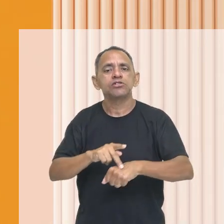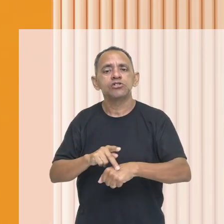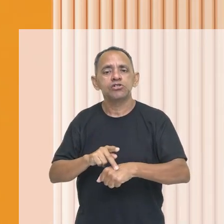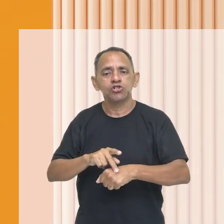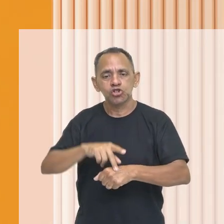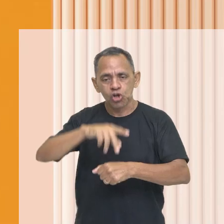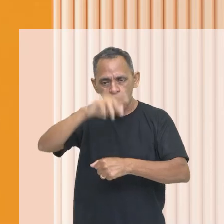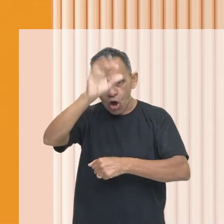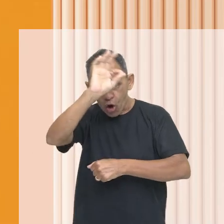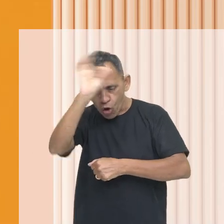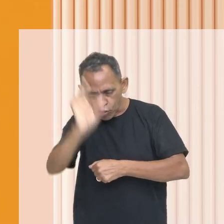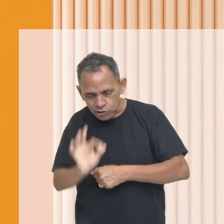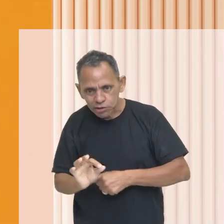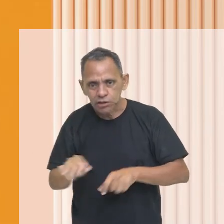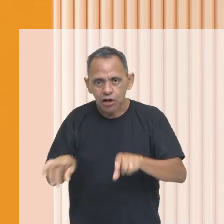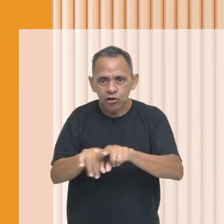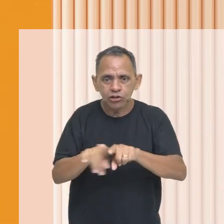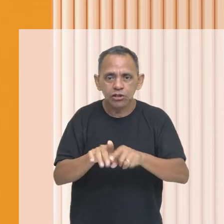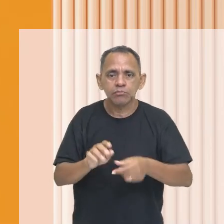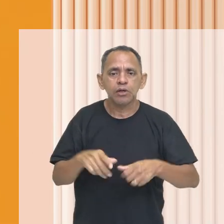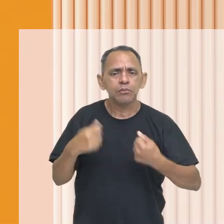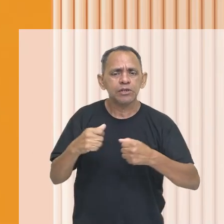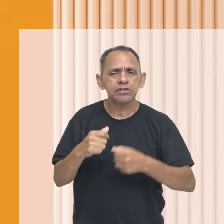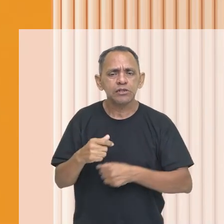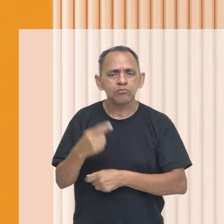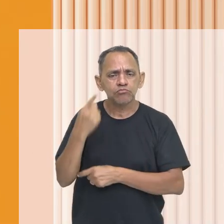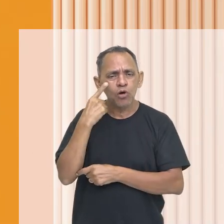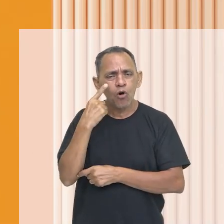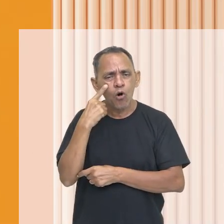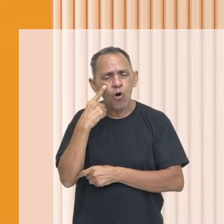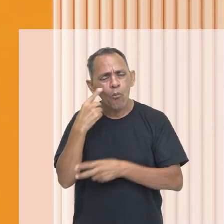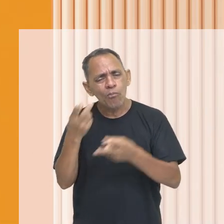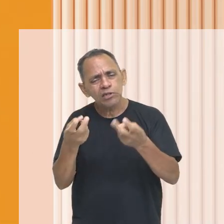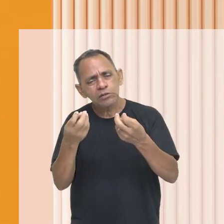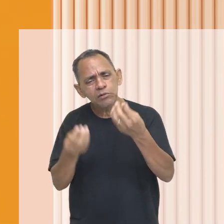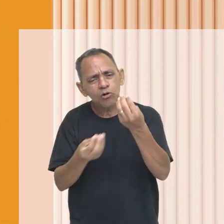região na qual você está debruçando, está se